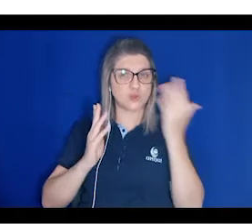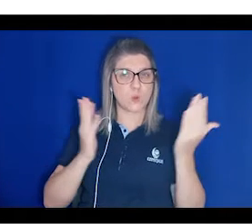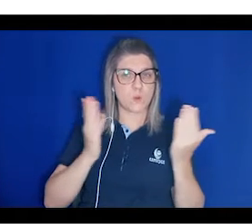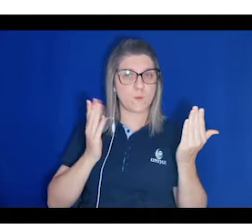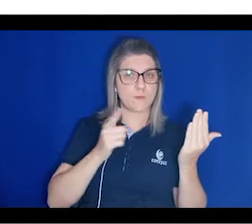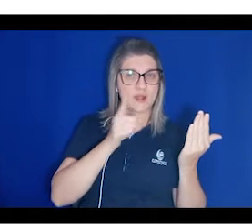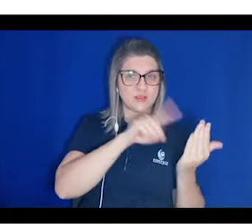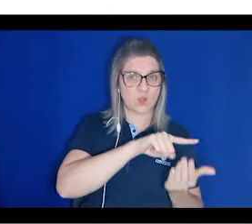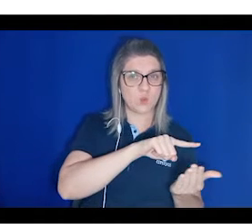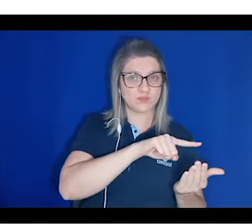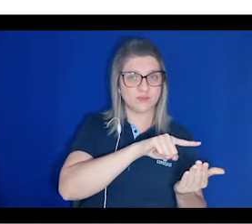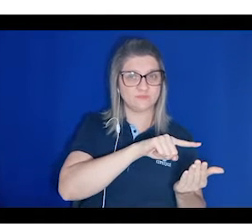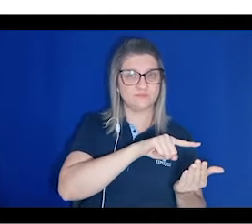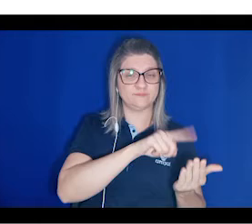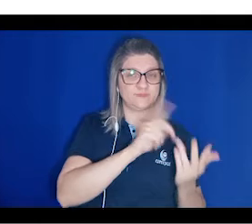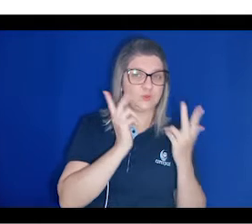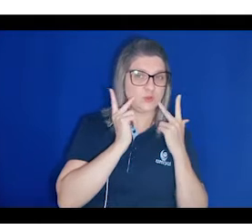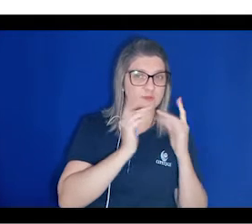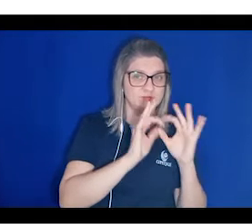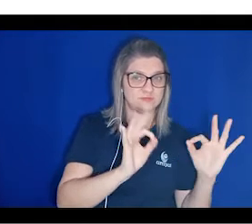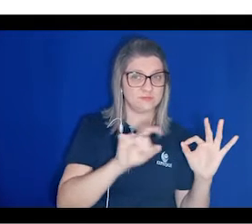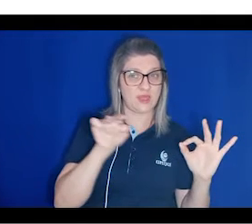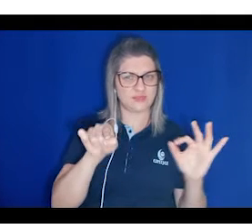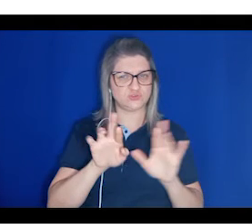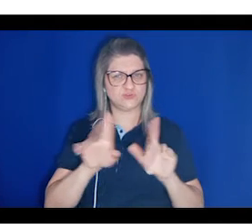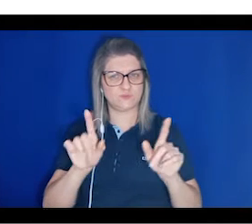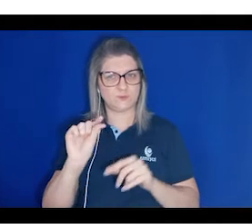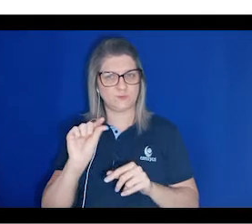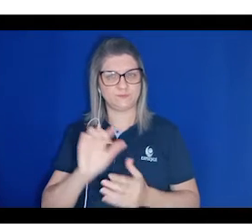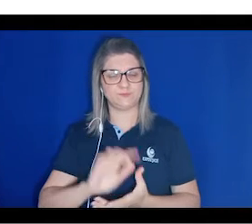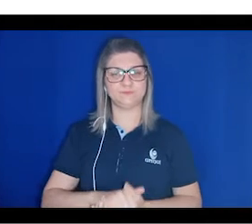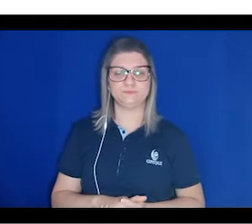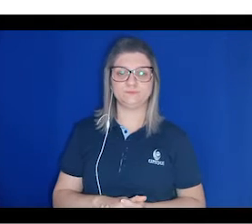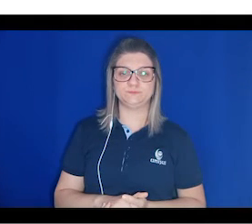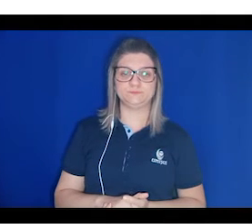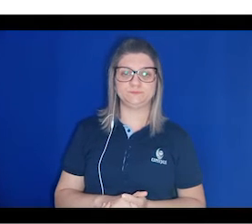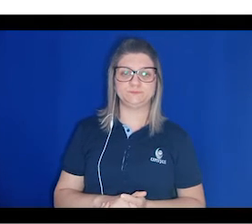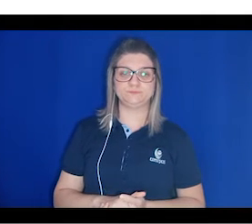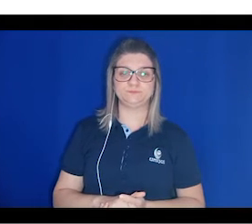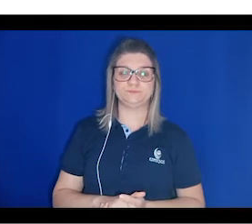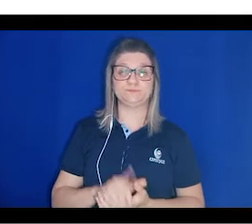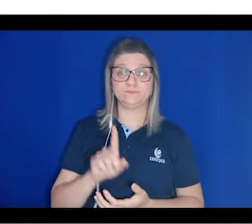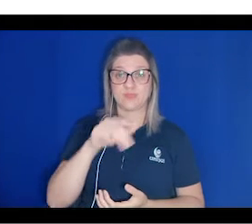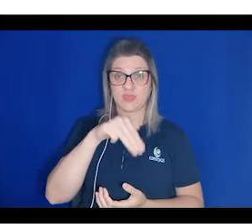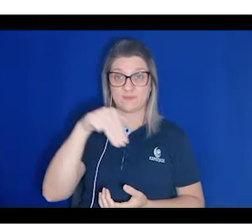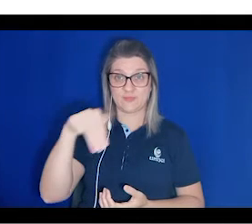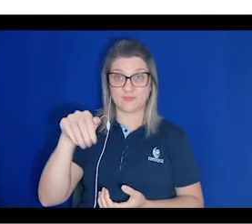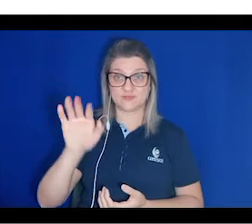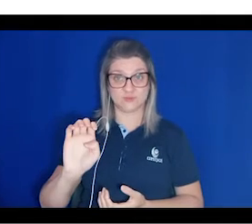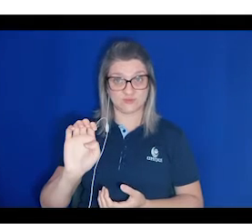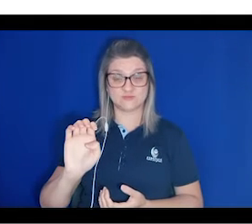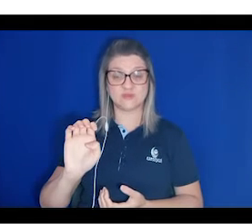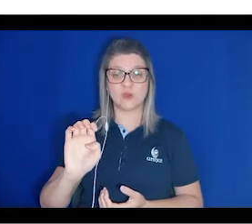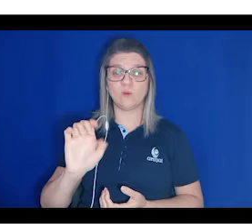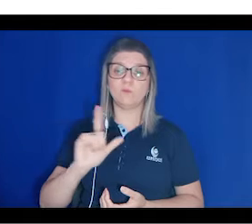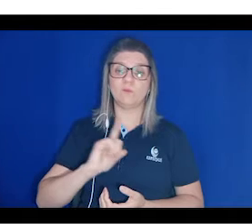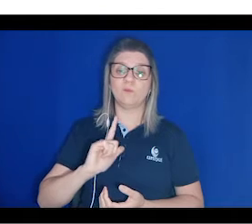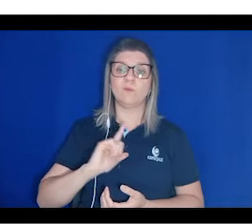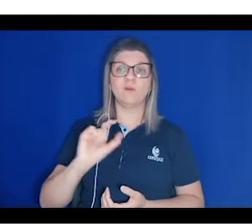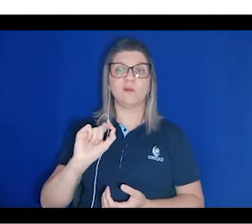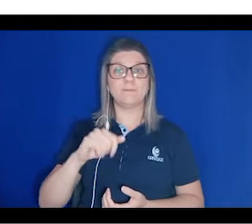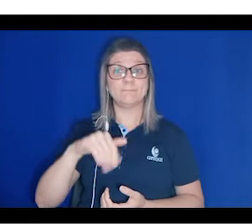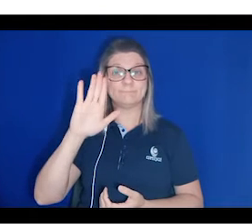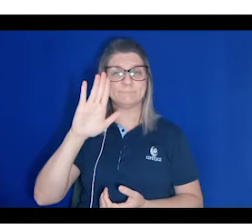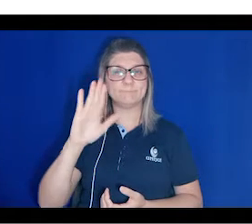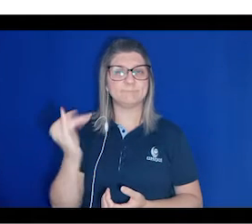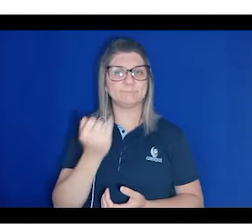aritmética, ou seja, com a normal. A média móvel exponencial atribui um peso maior